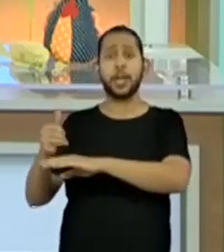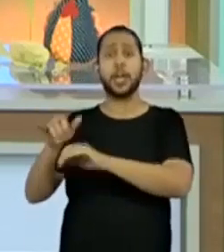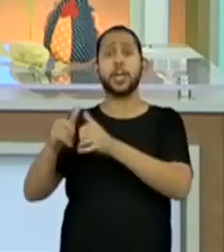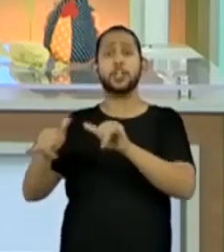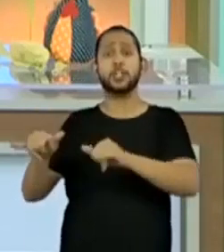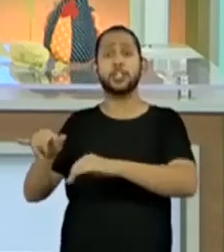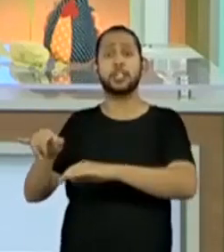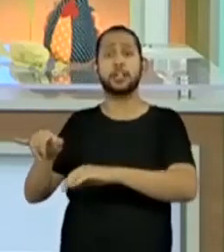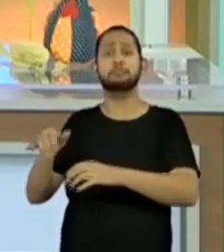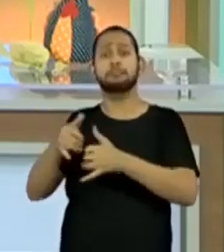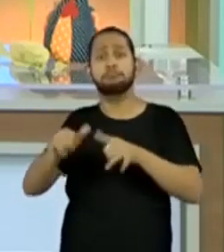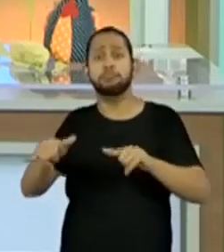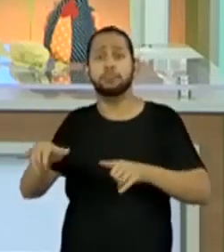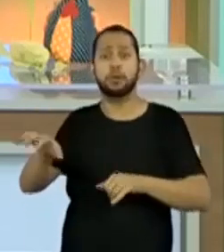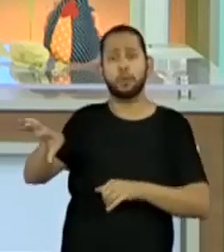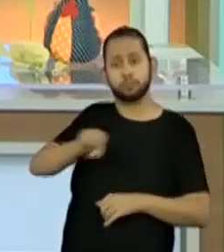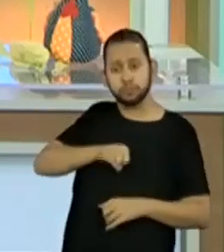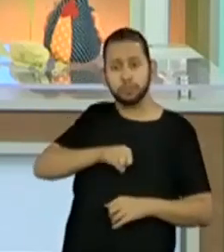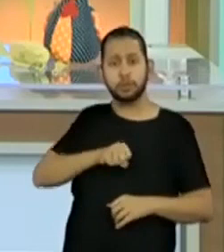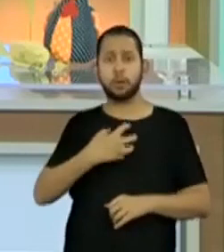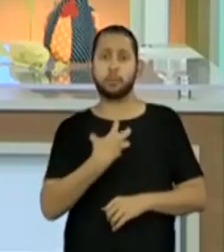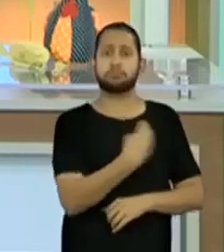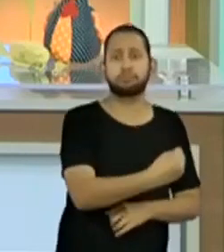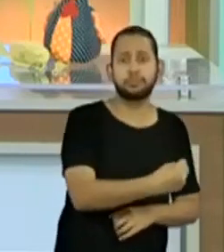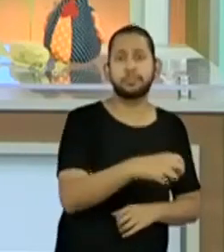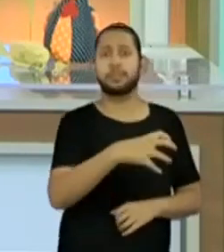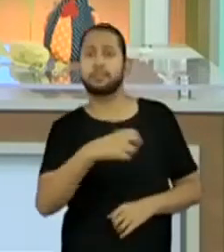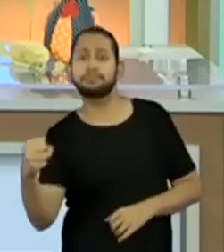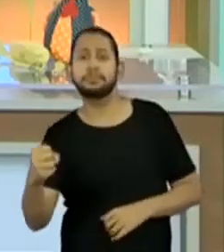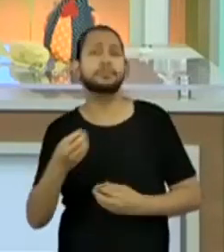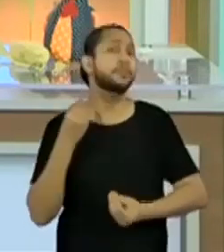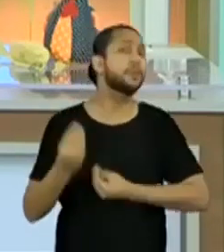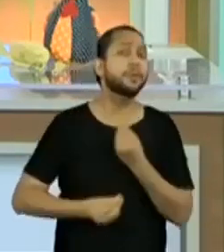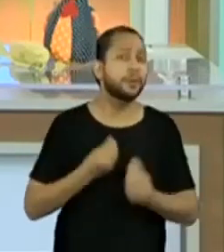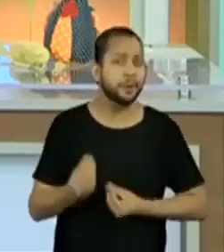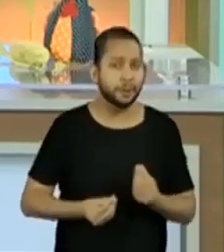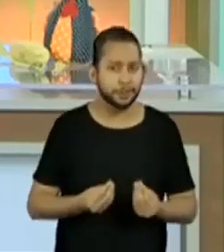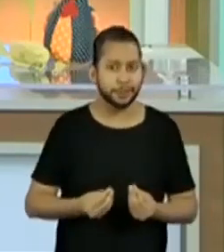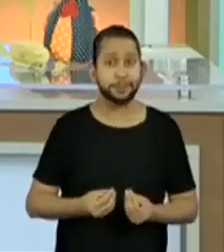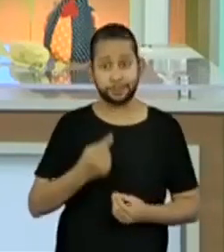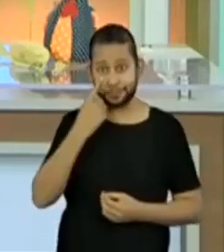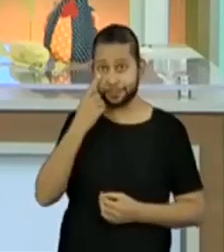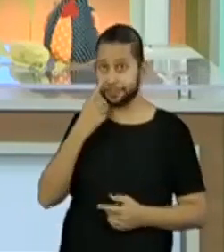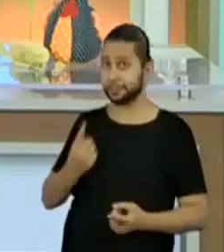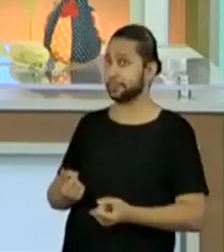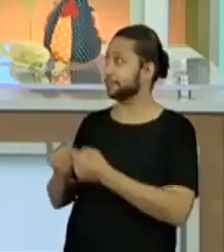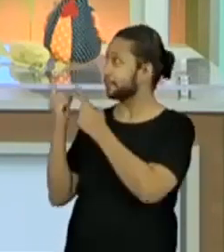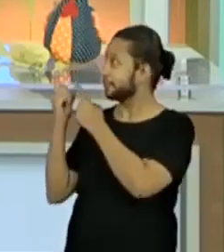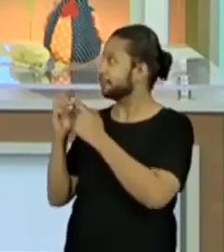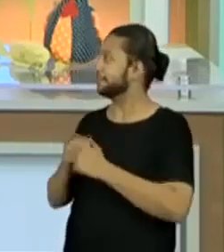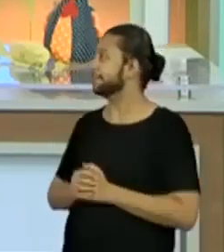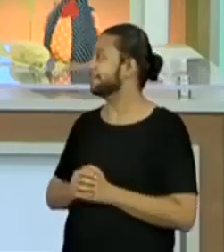que eu demonstrei para vocês? Então, no seguinte, nós temos